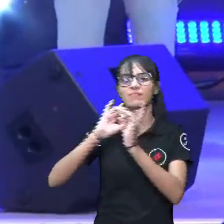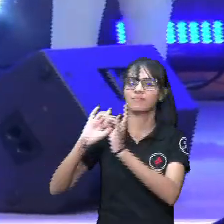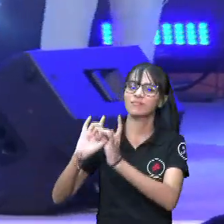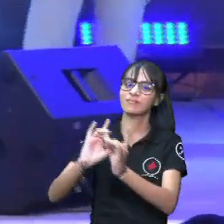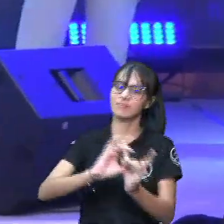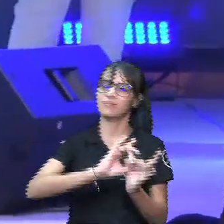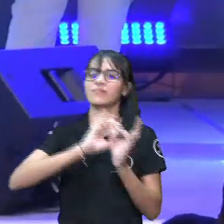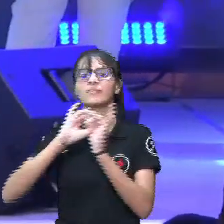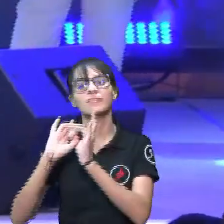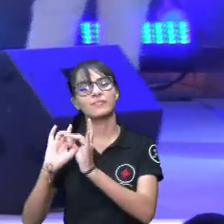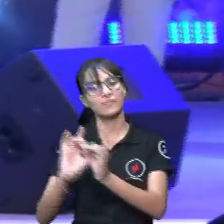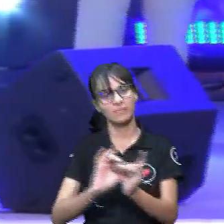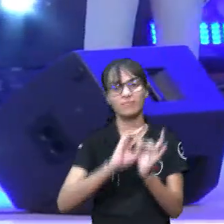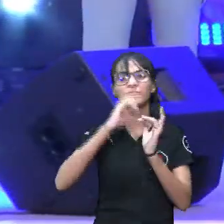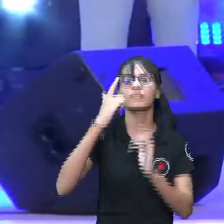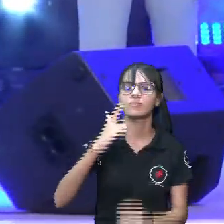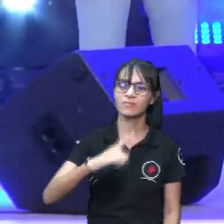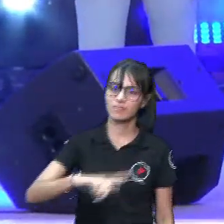restaurou minha